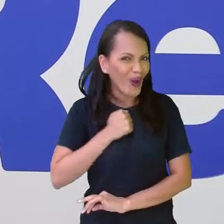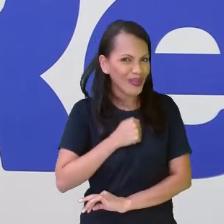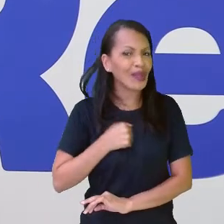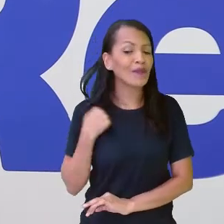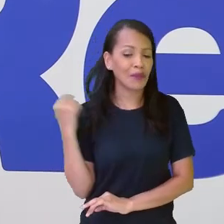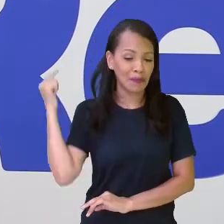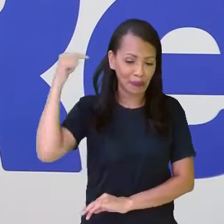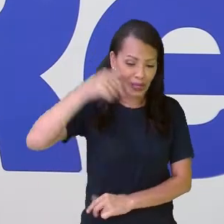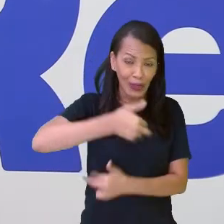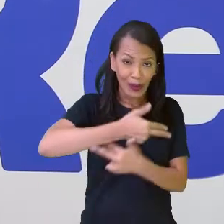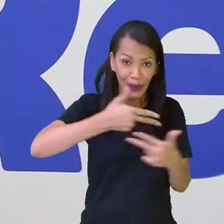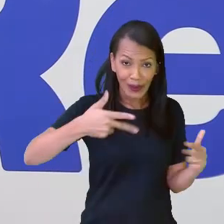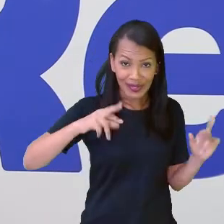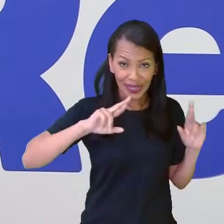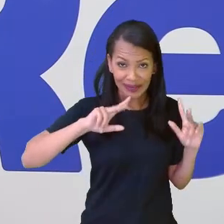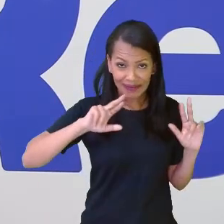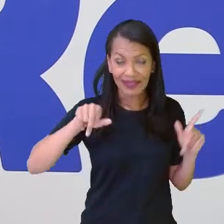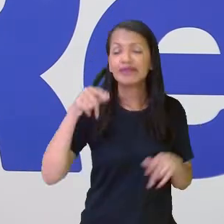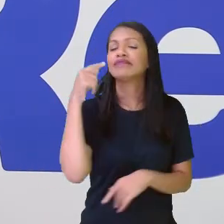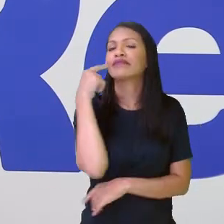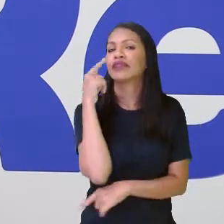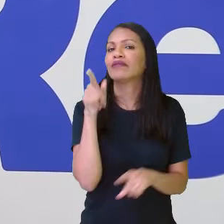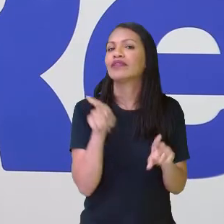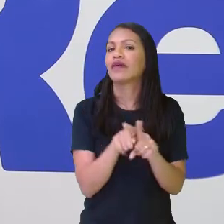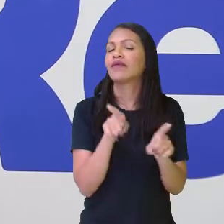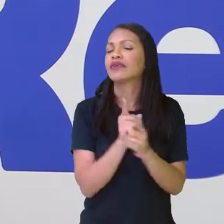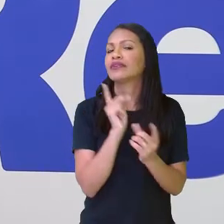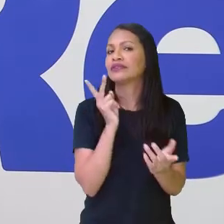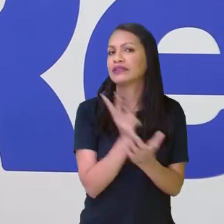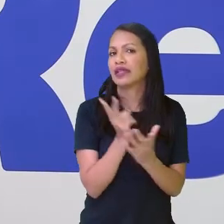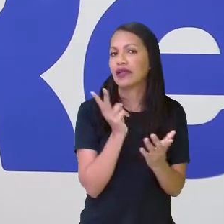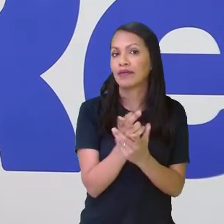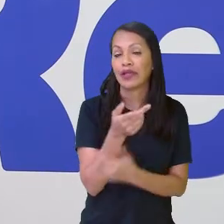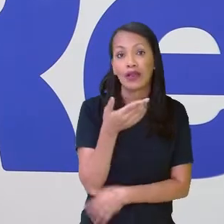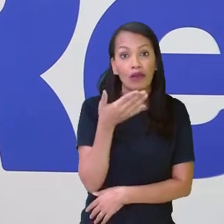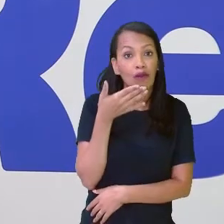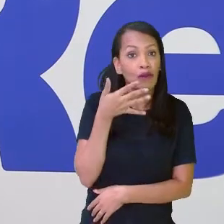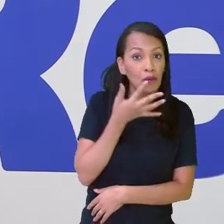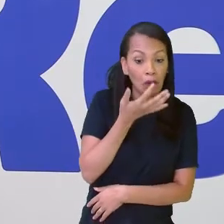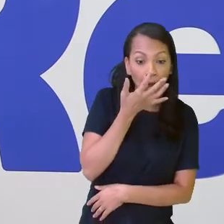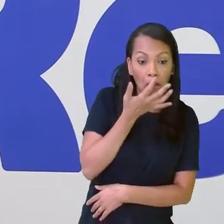diferentes para a gente. E eu também, eu fico sempre curiosa para ver o que ele vai trazer.